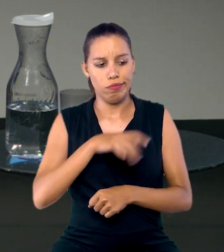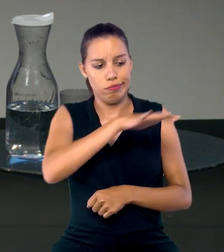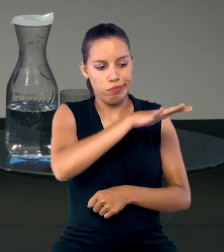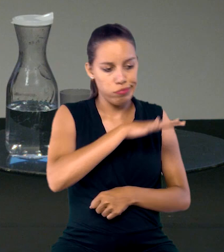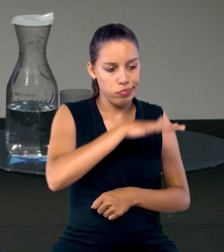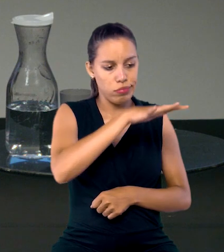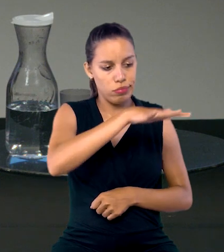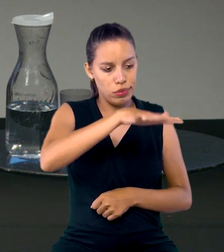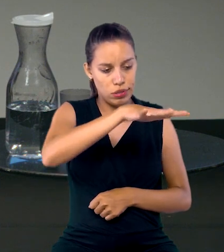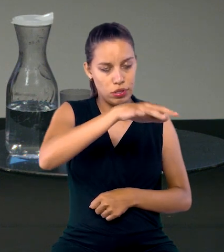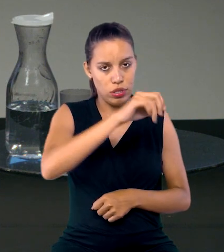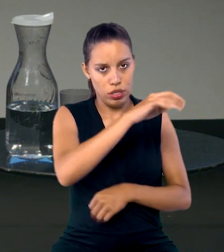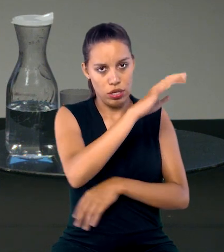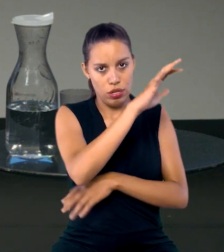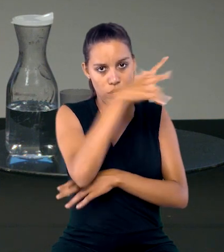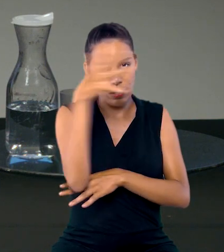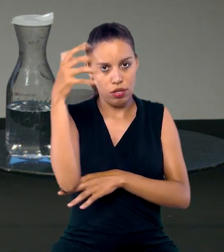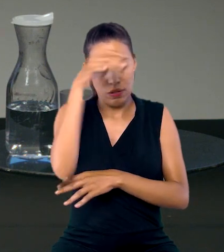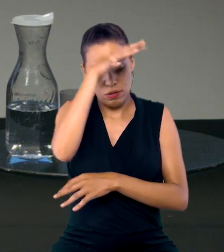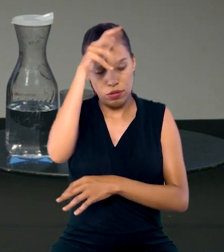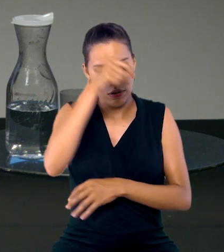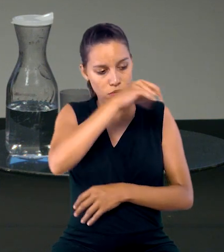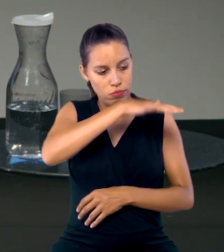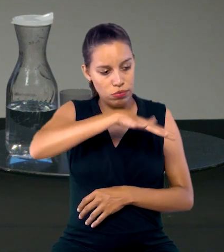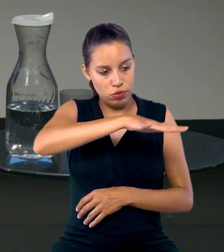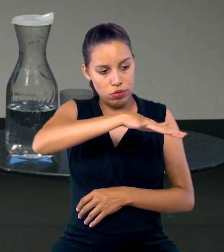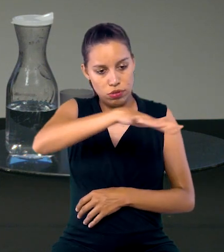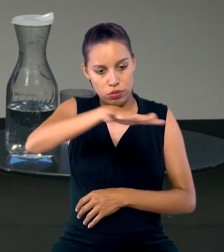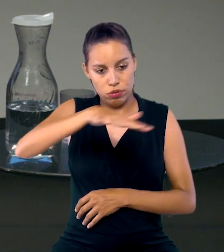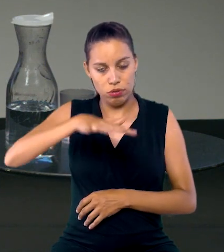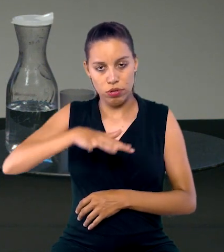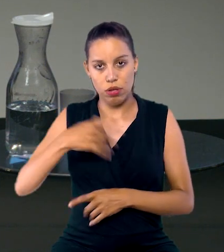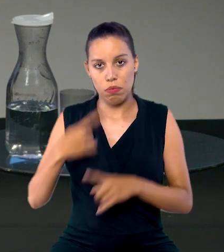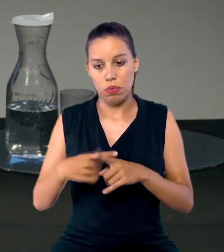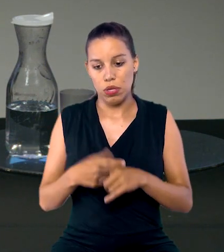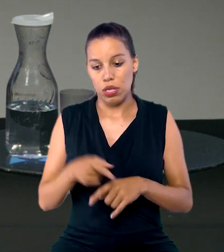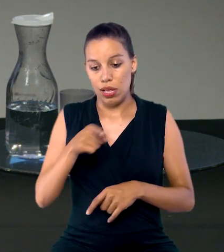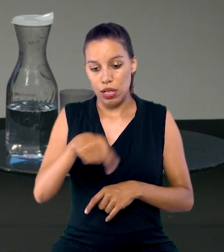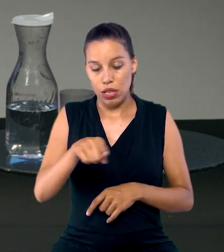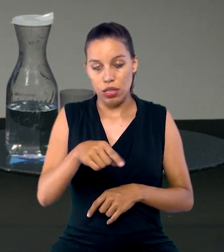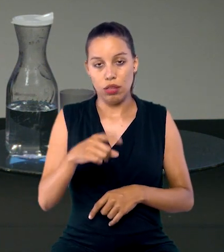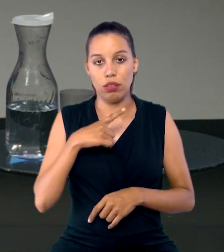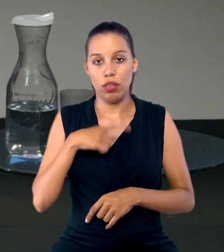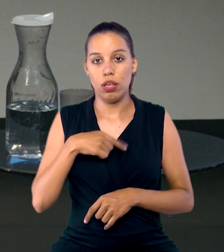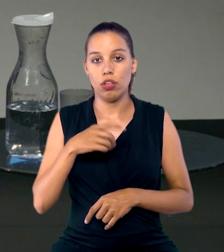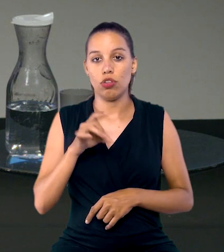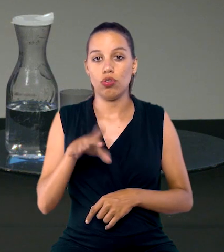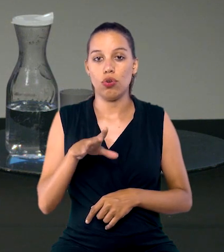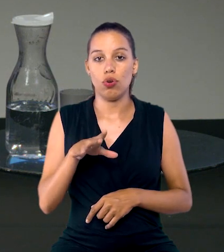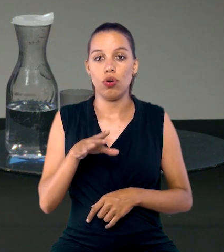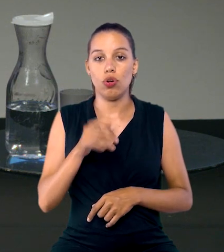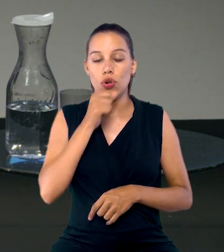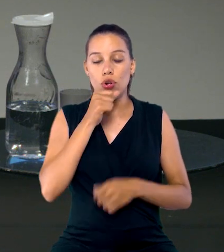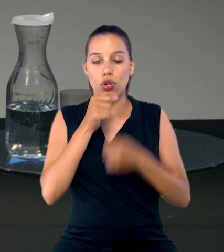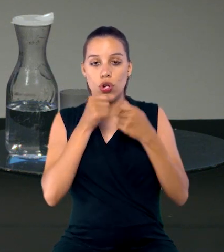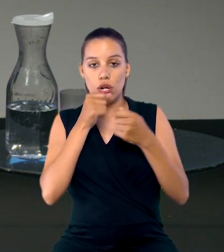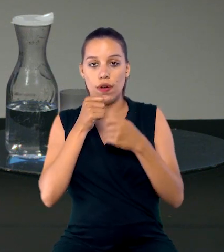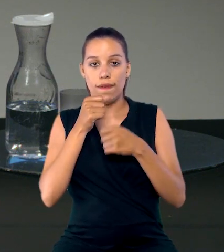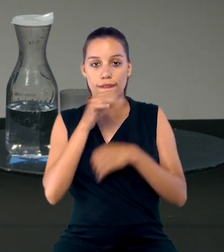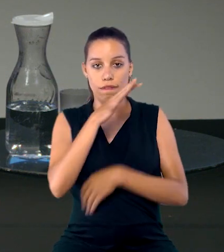da Amazônia. E a ideia é que, em 10 anos, a redação seja majoritariamente de jornalistas